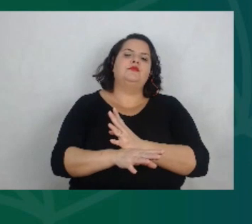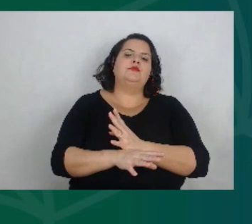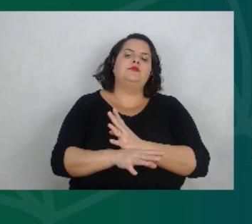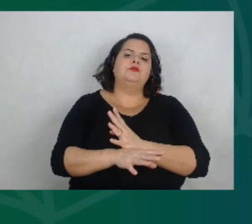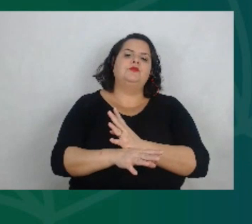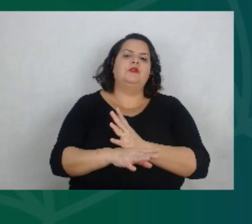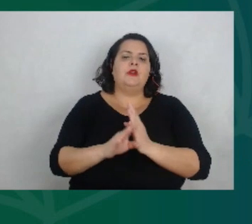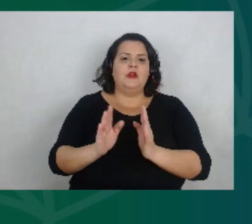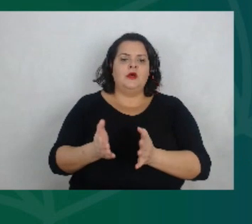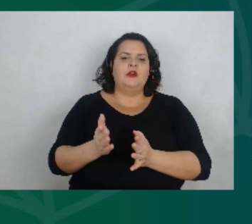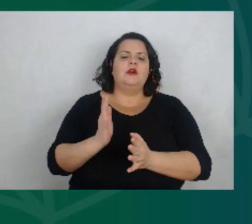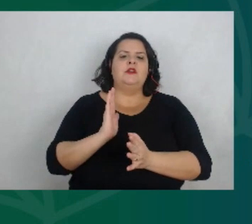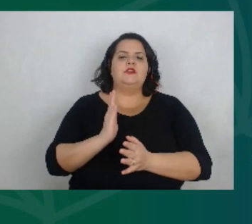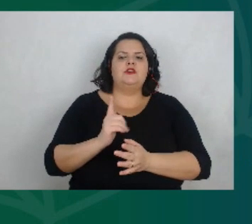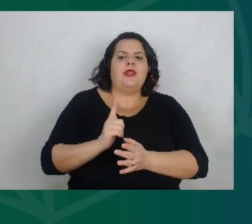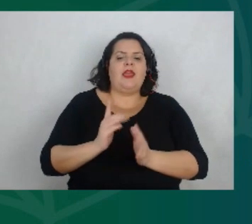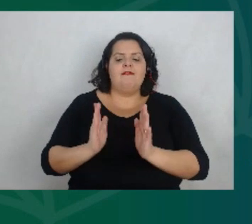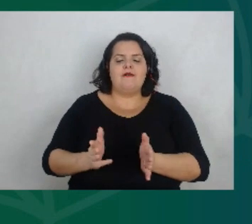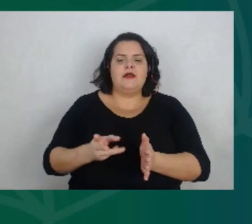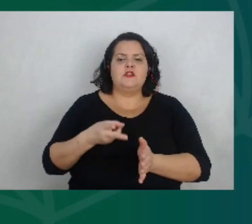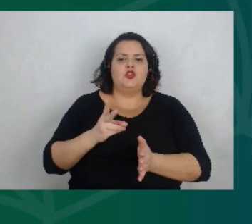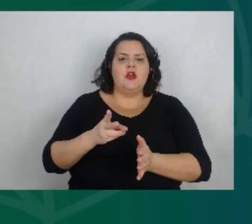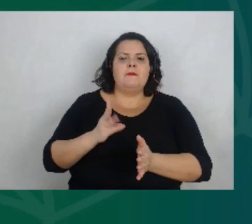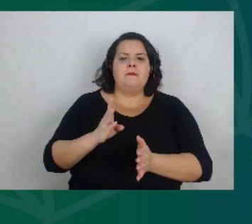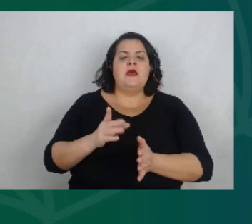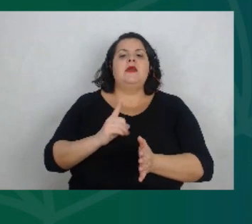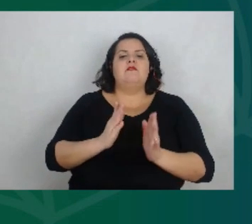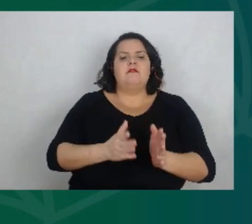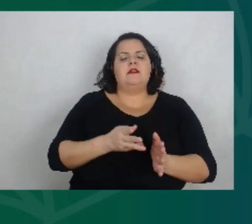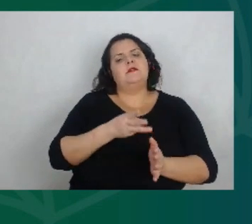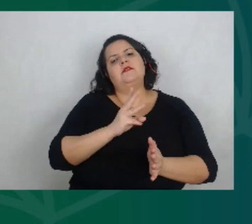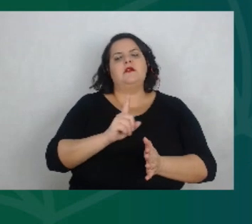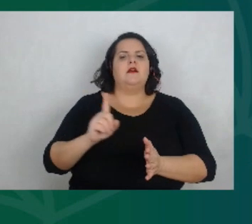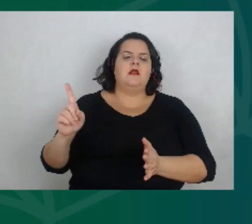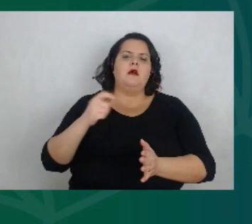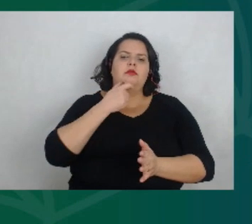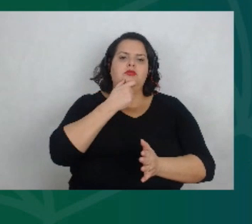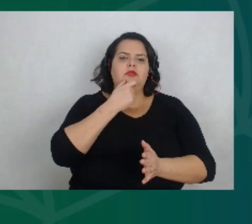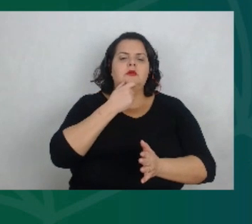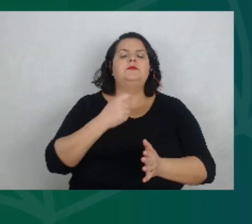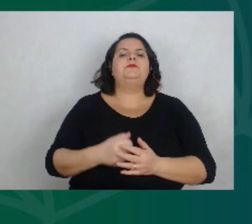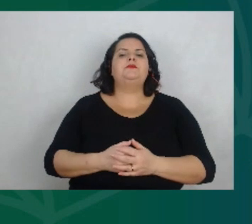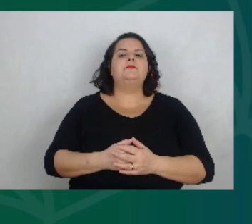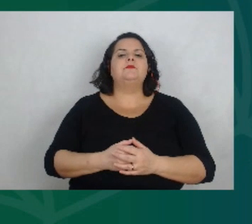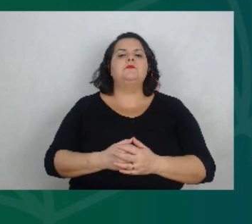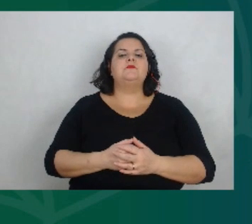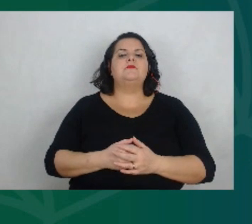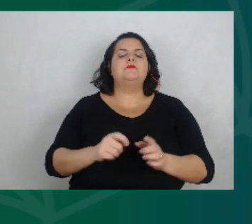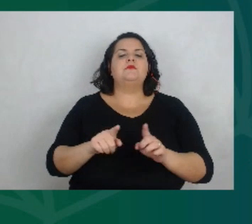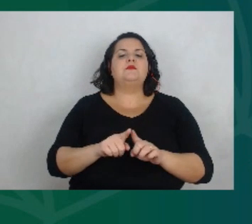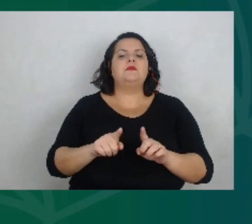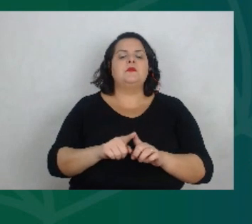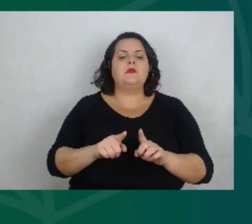fase 2B e 3 no Reino Unido, já alguns estudos de fase 3 no Reino Unido,